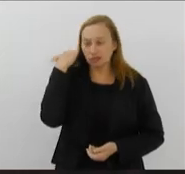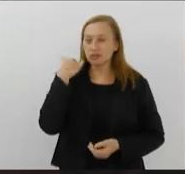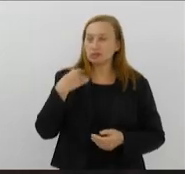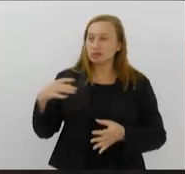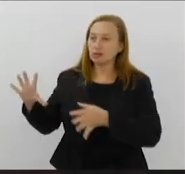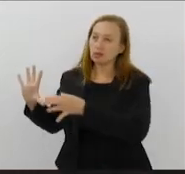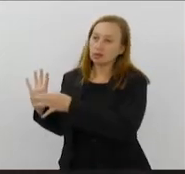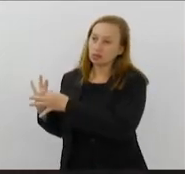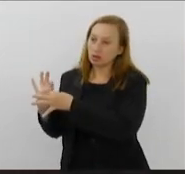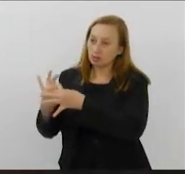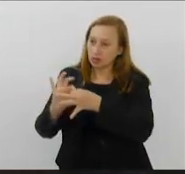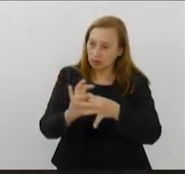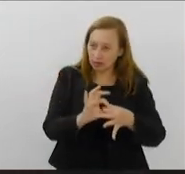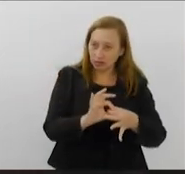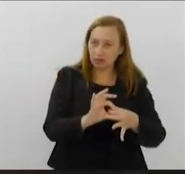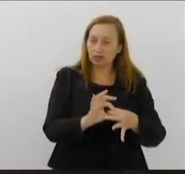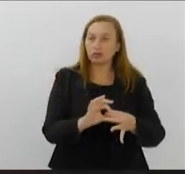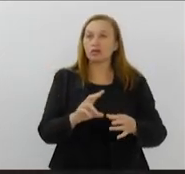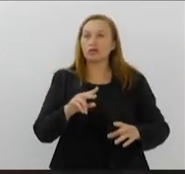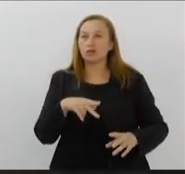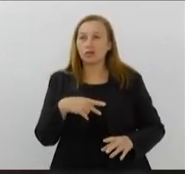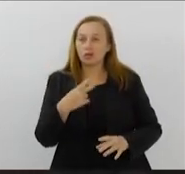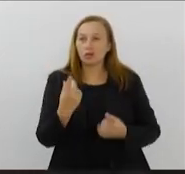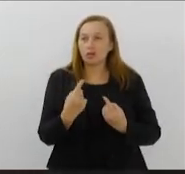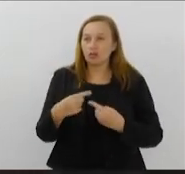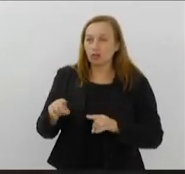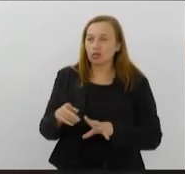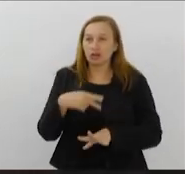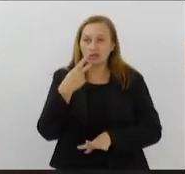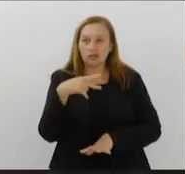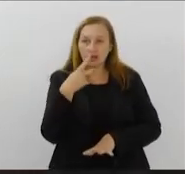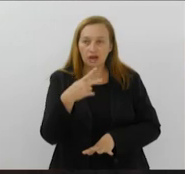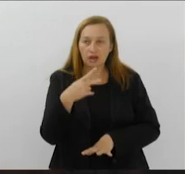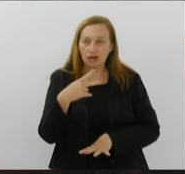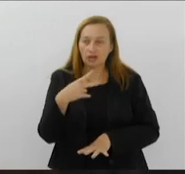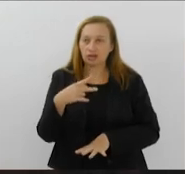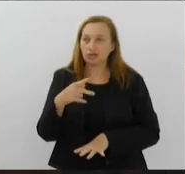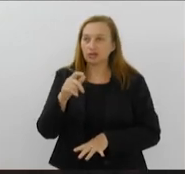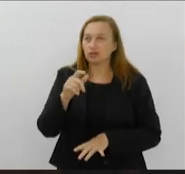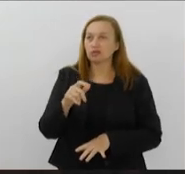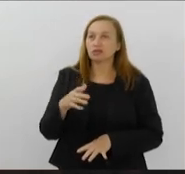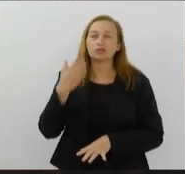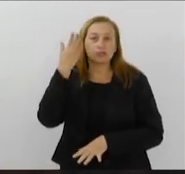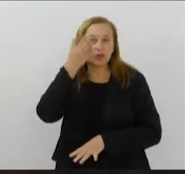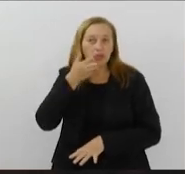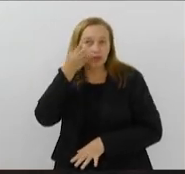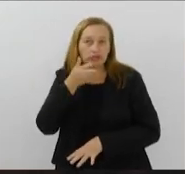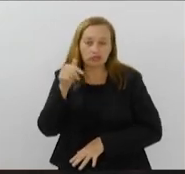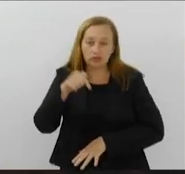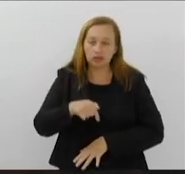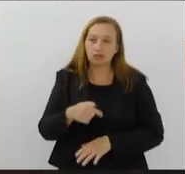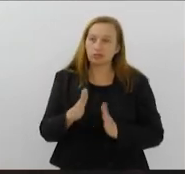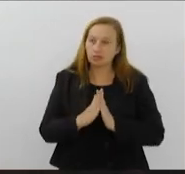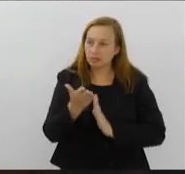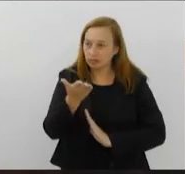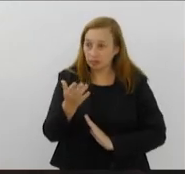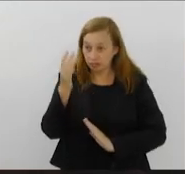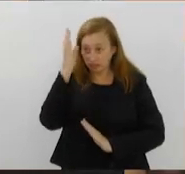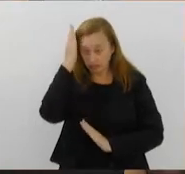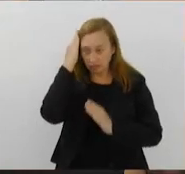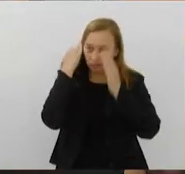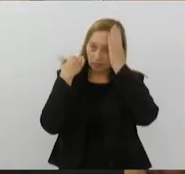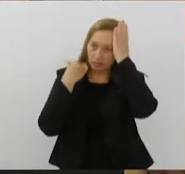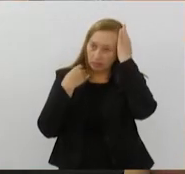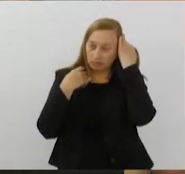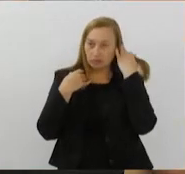complementando ou questionando a fala dos debatedores, por gentileza. Muito obrigado pela